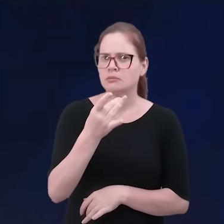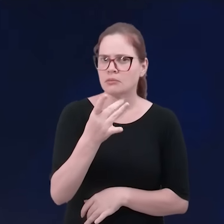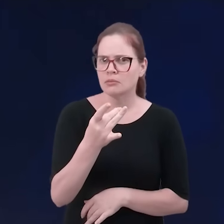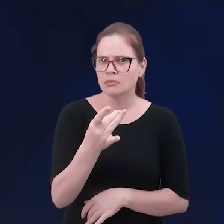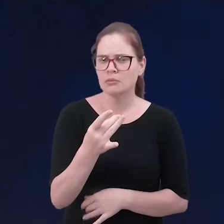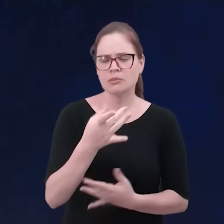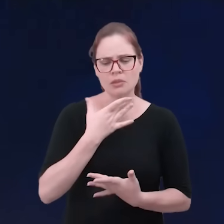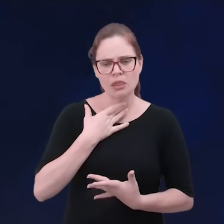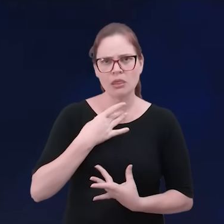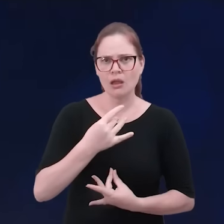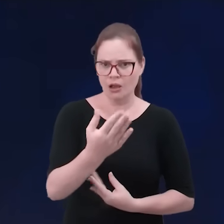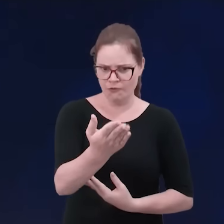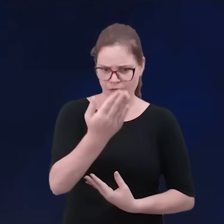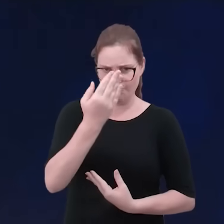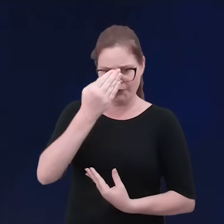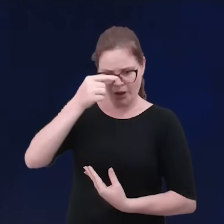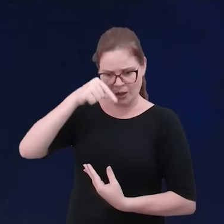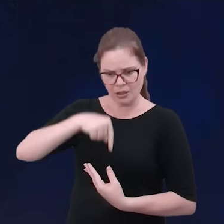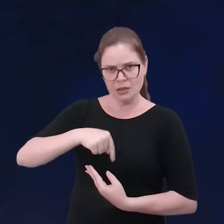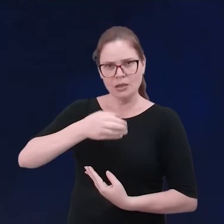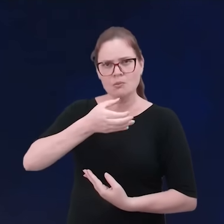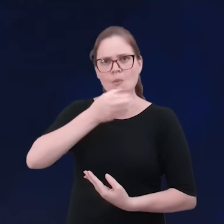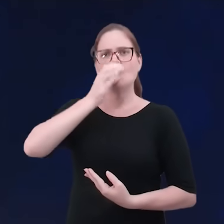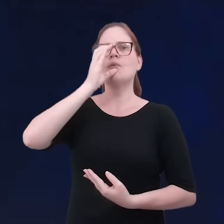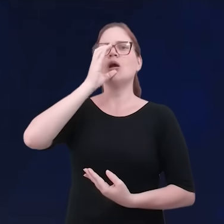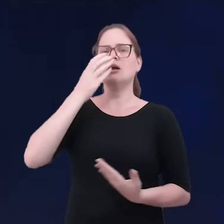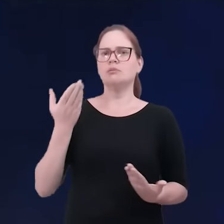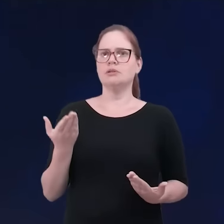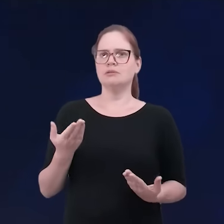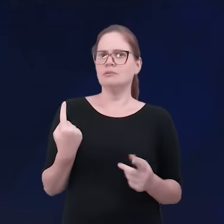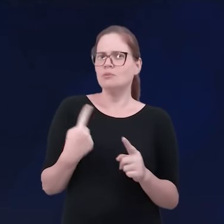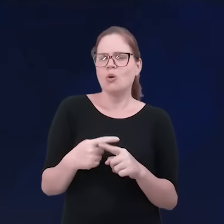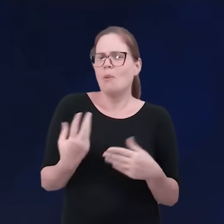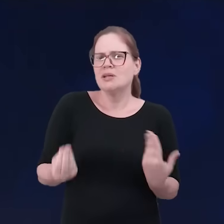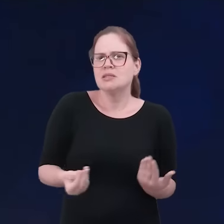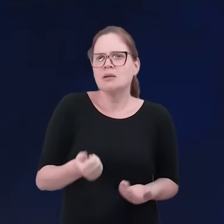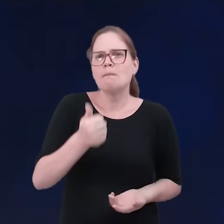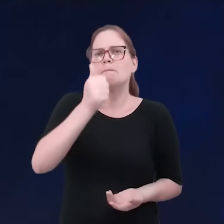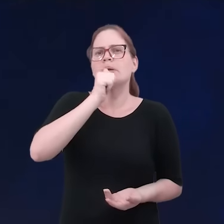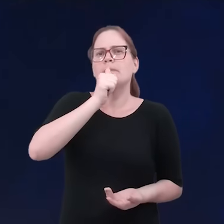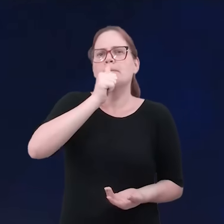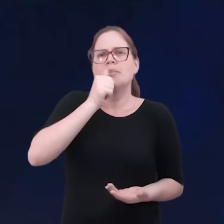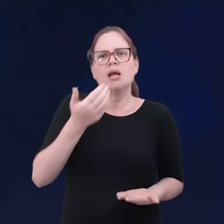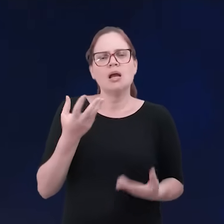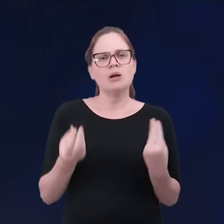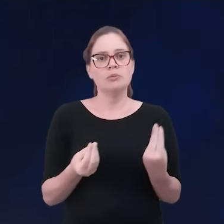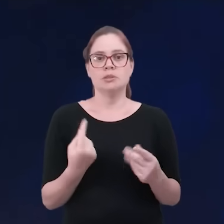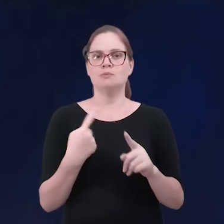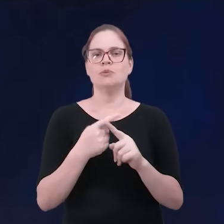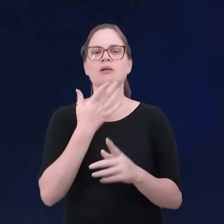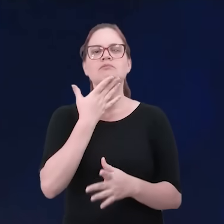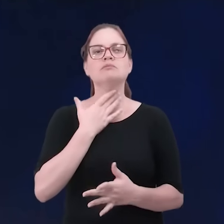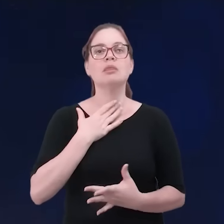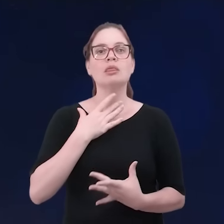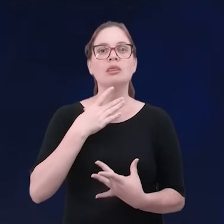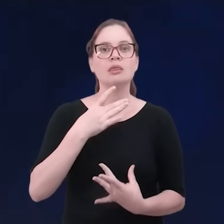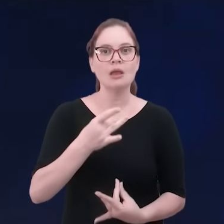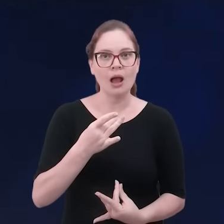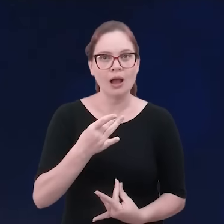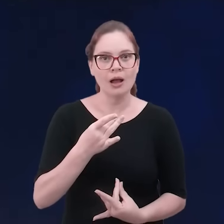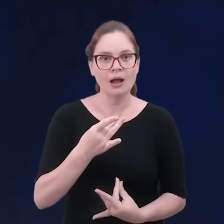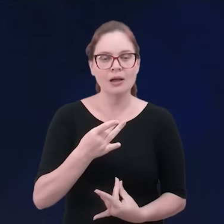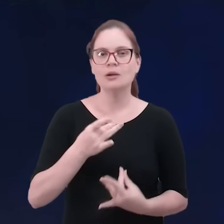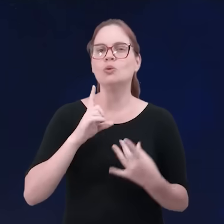tem sede, venha a mim e beba. Por que Jesus fala isso? Porque, na verdade, a sede,